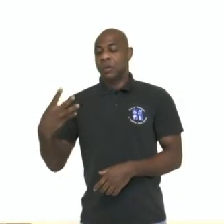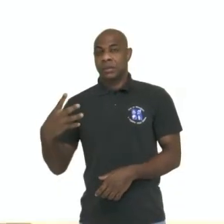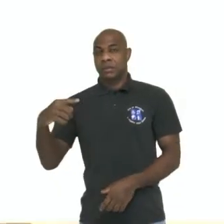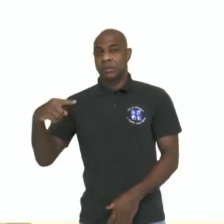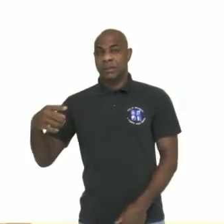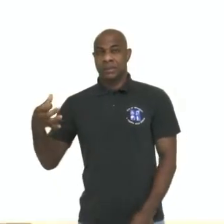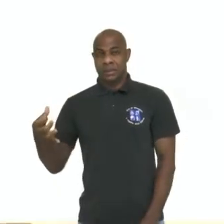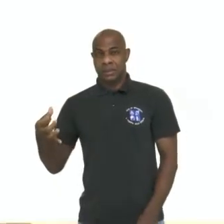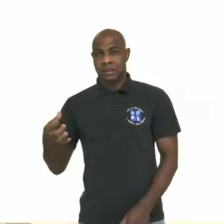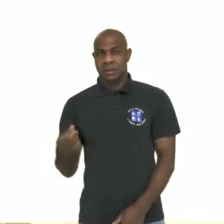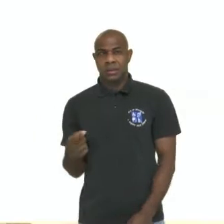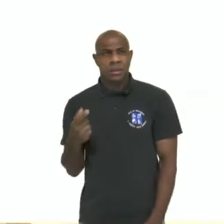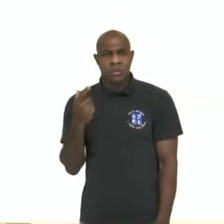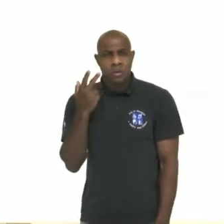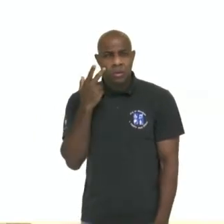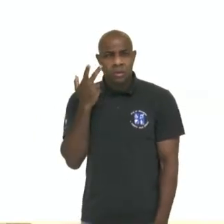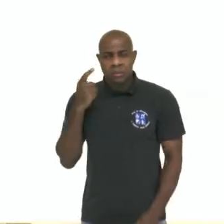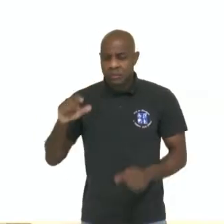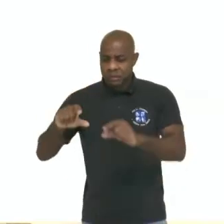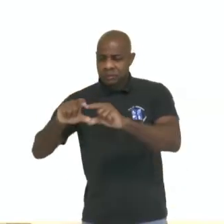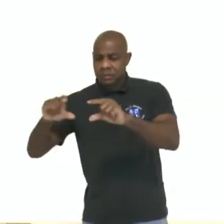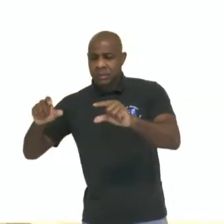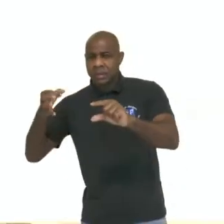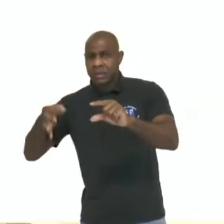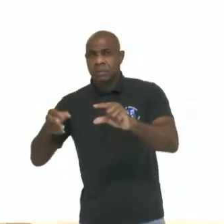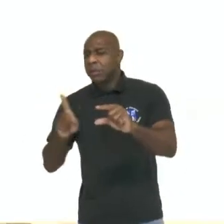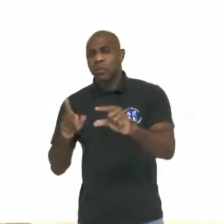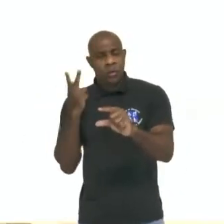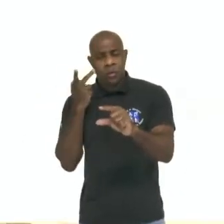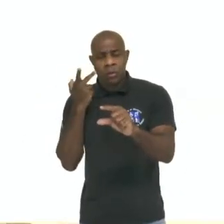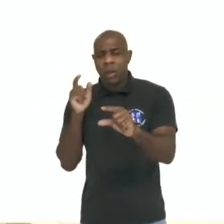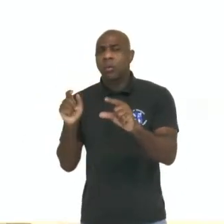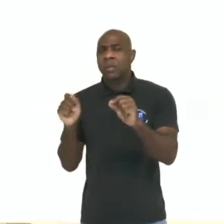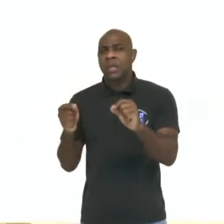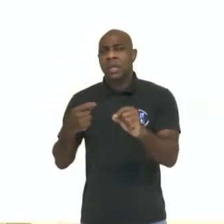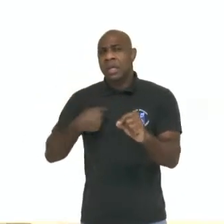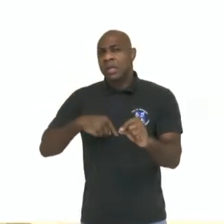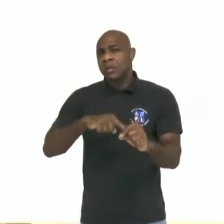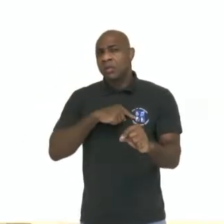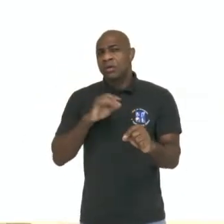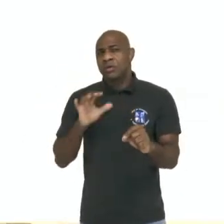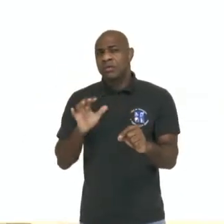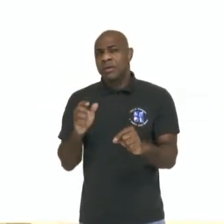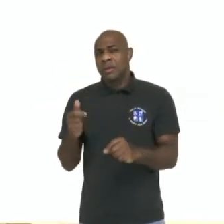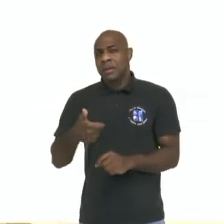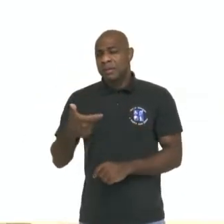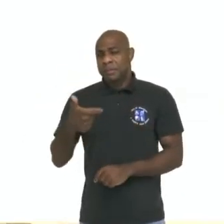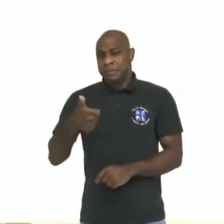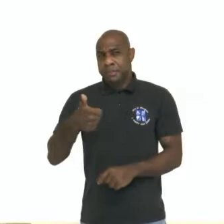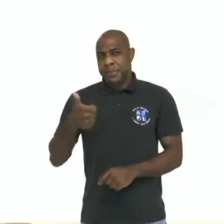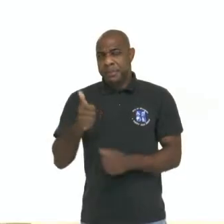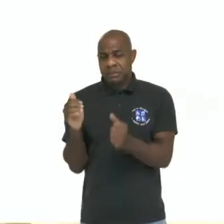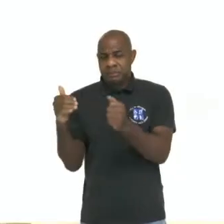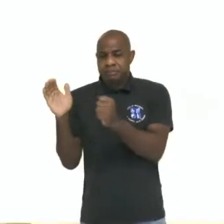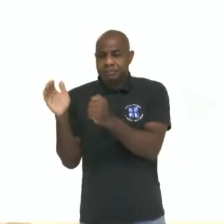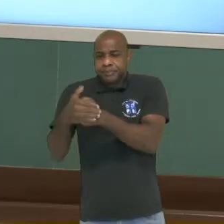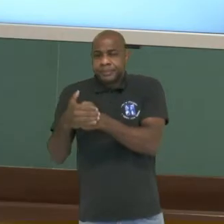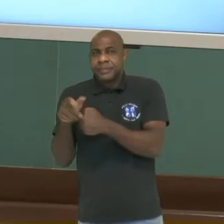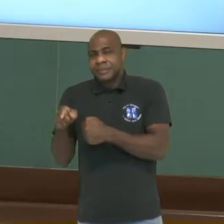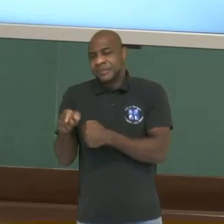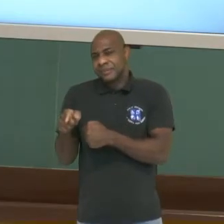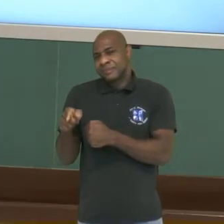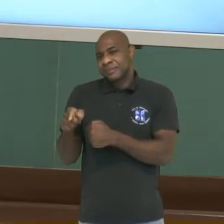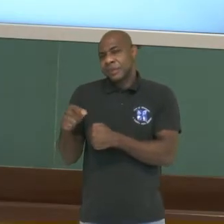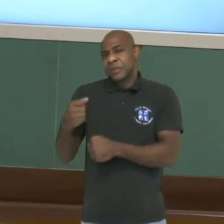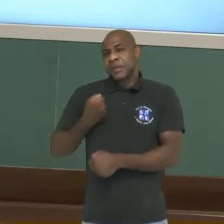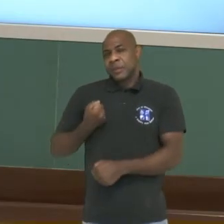Não é comum, aqui já estaria correto, mas não é comum a gente deixar a primeira incógnita como negativa. Não é